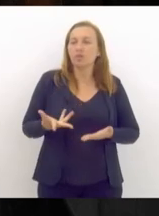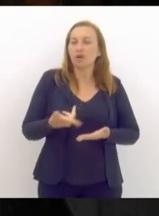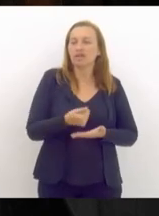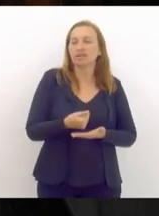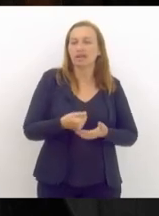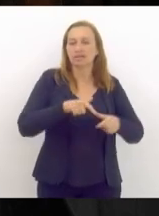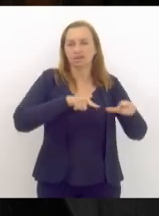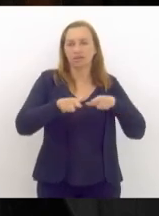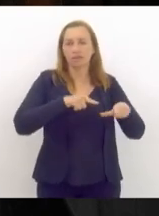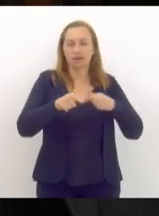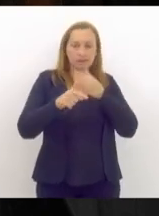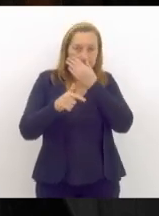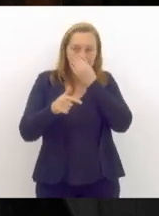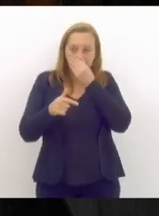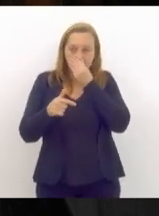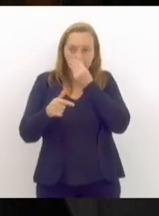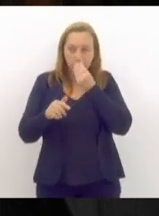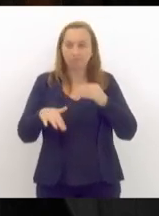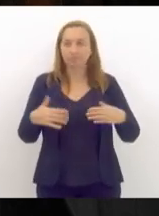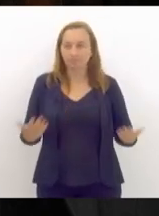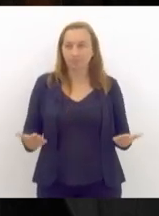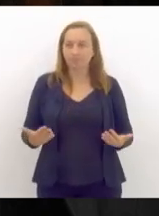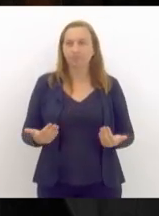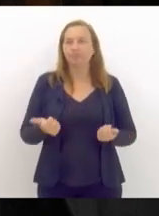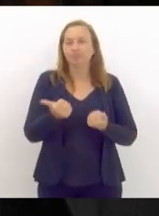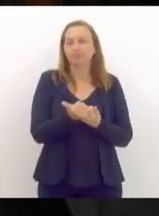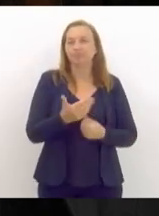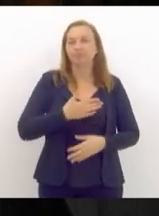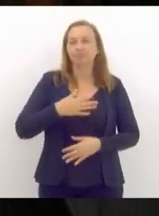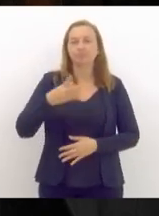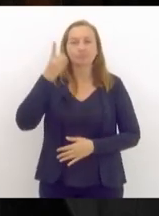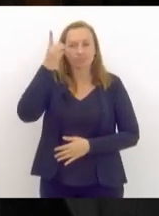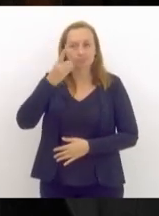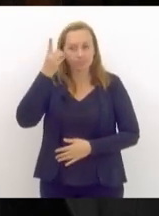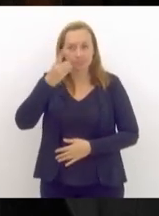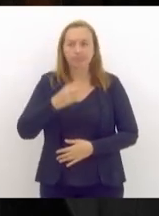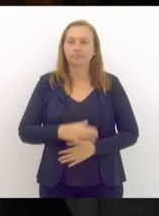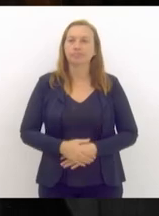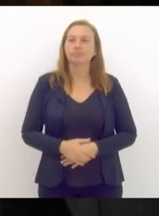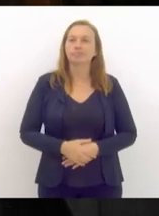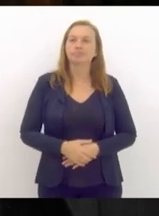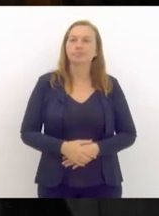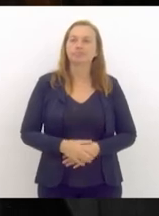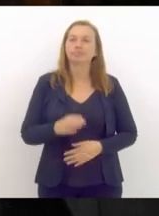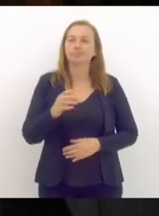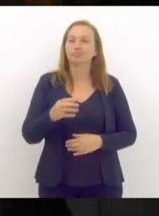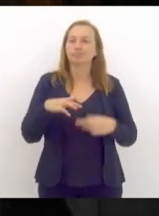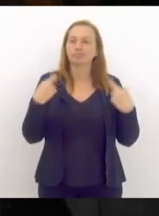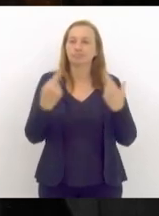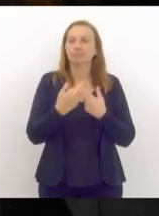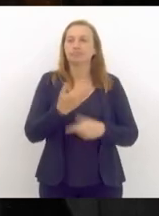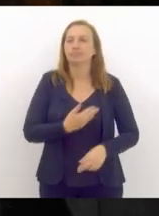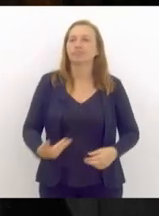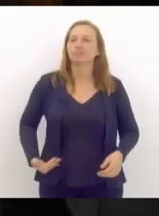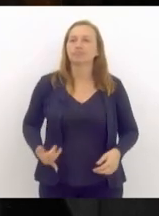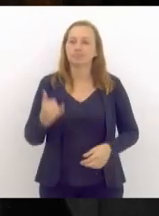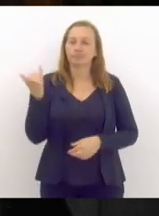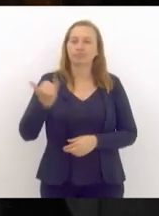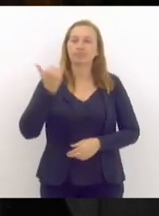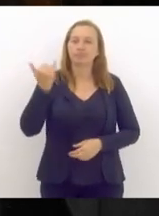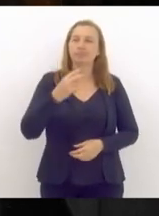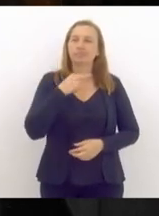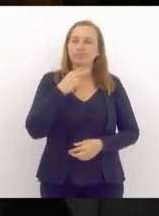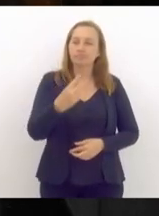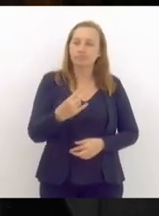coisa funcione. Então, conte comigo, senhores deputados, e essa audiência pública vai ser muito importante para dar